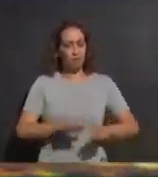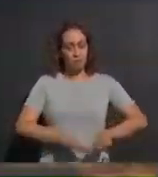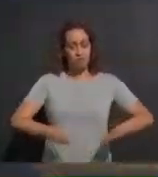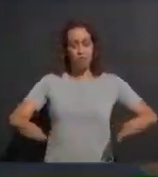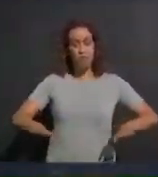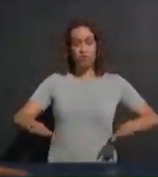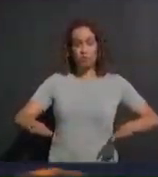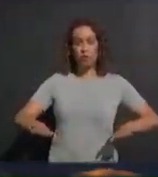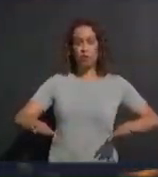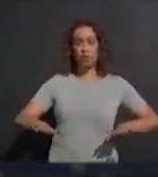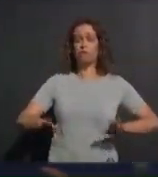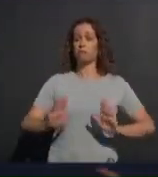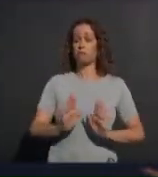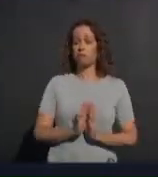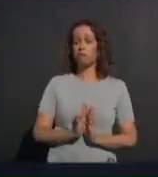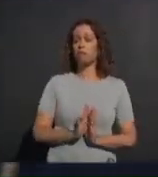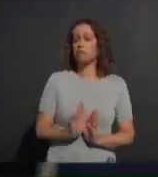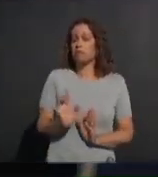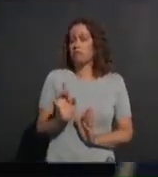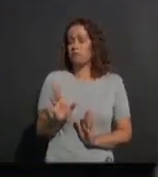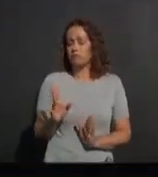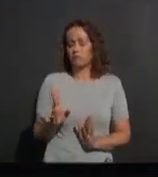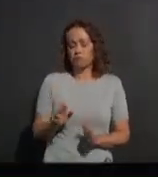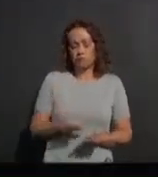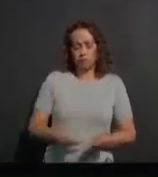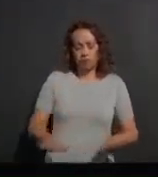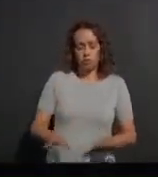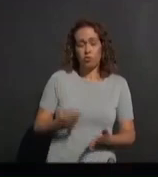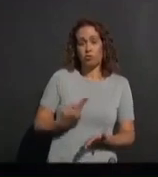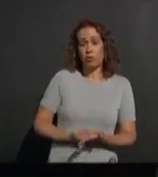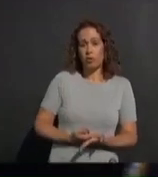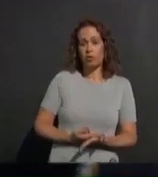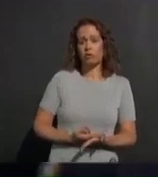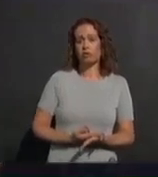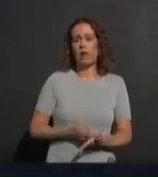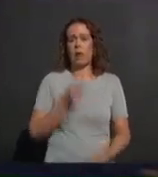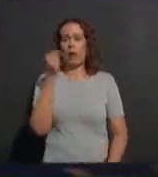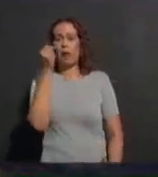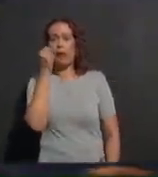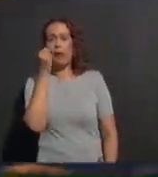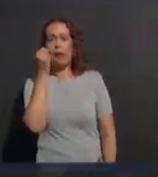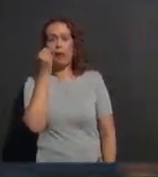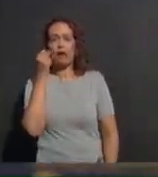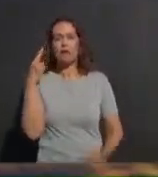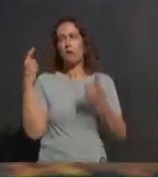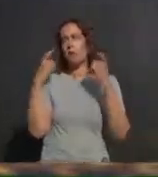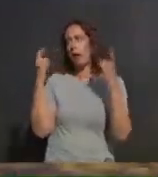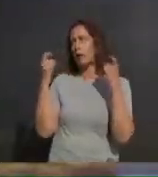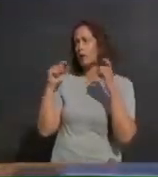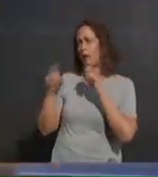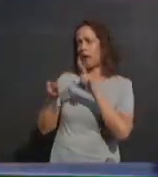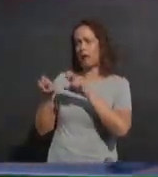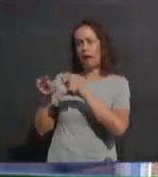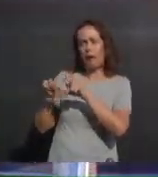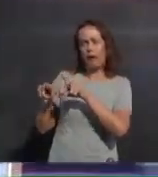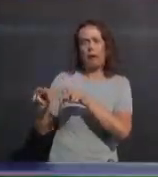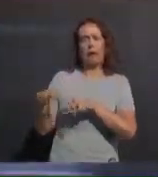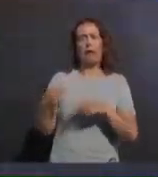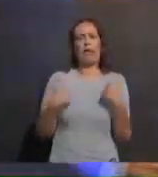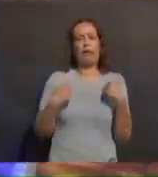aberto, não, tinha só uma lona por cima. O barulho de rato do nosso lado a noite inteira, ratinho